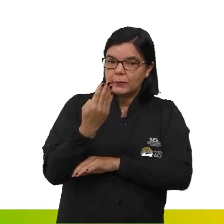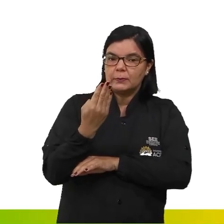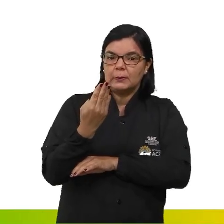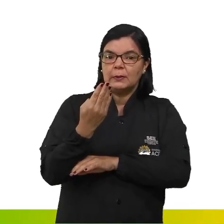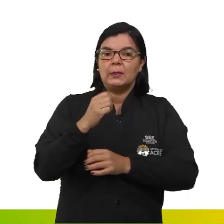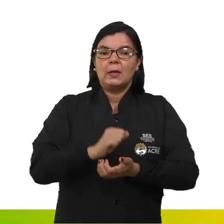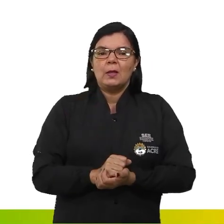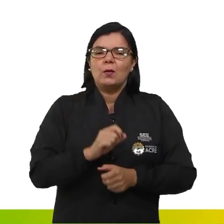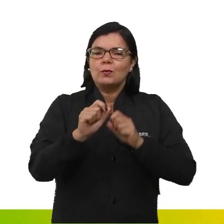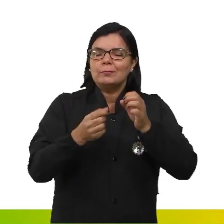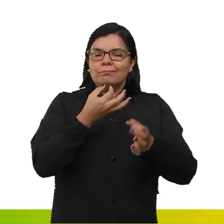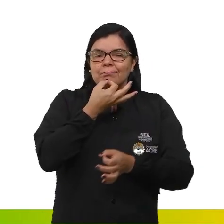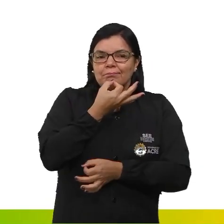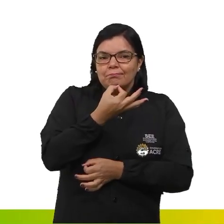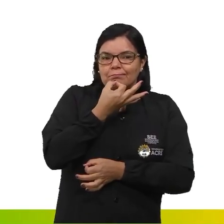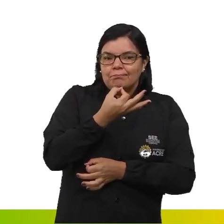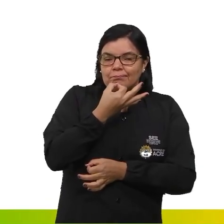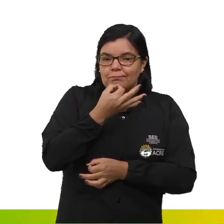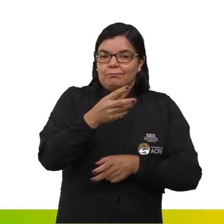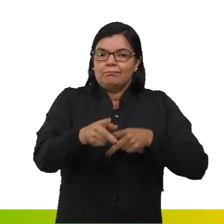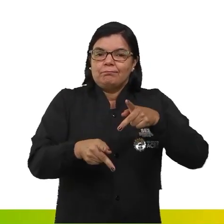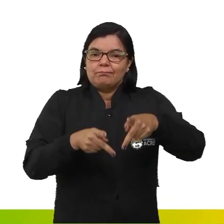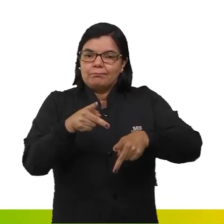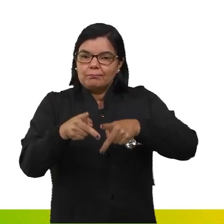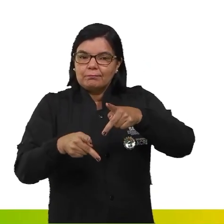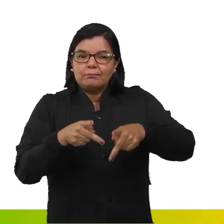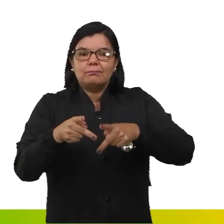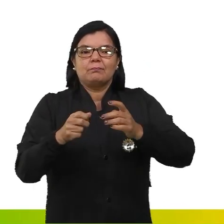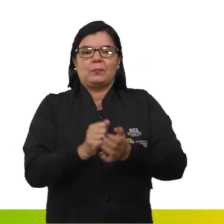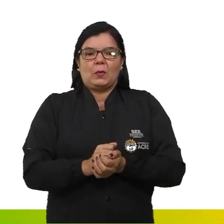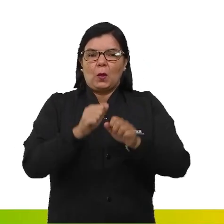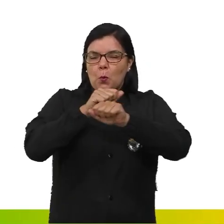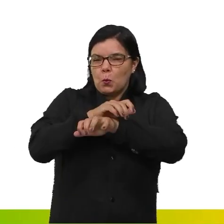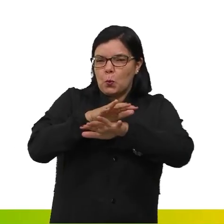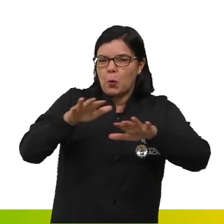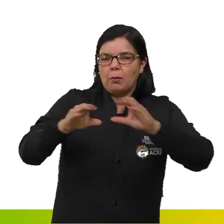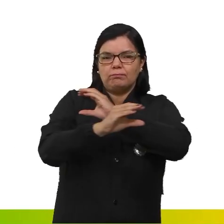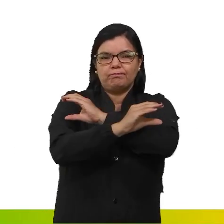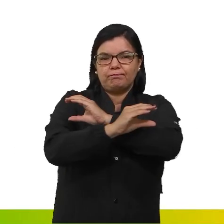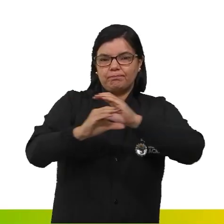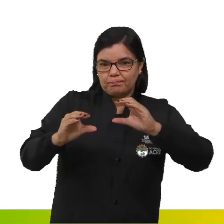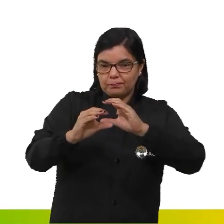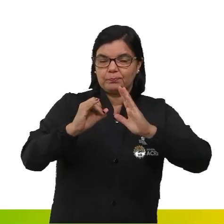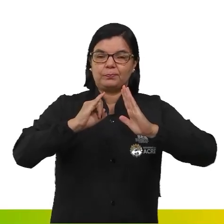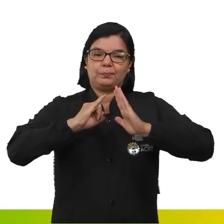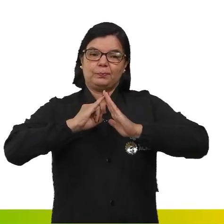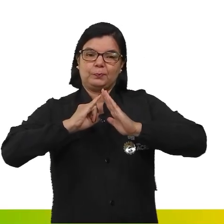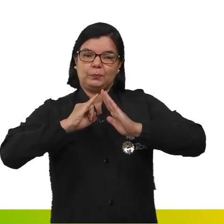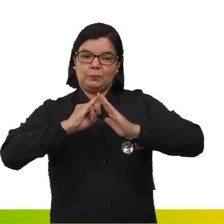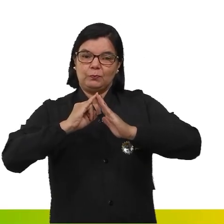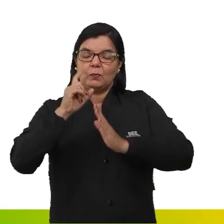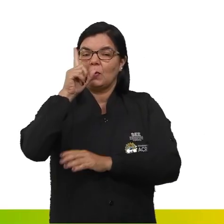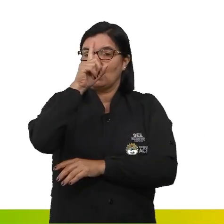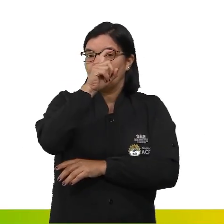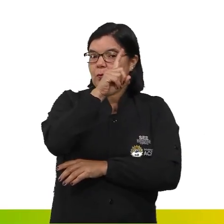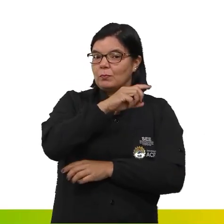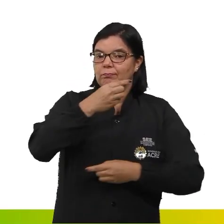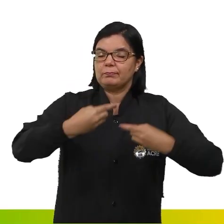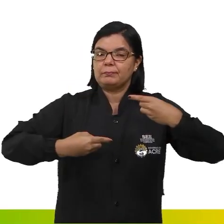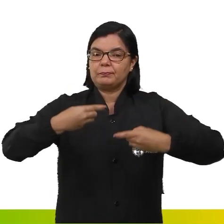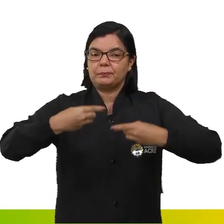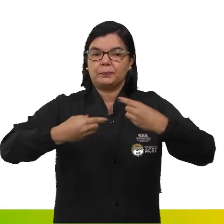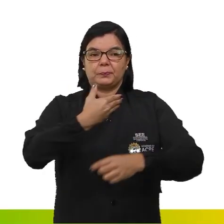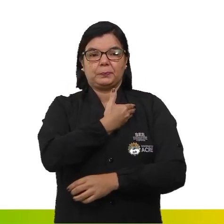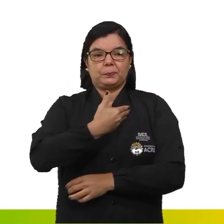desinformação afetam a opinião pública, minam a confiança nas instituições e dificultam o